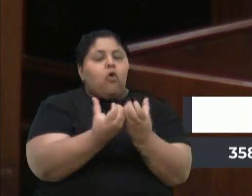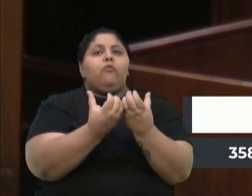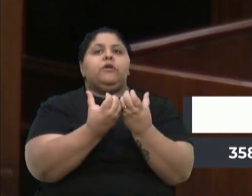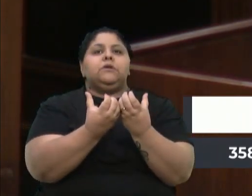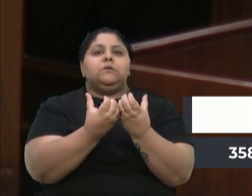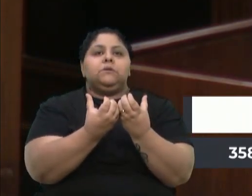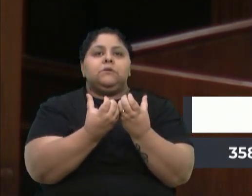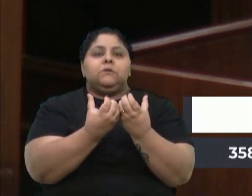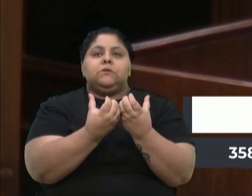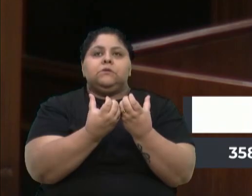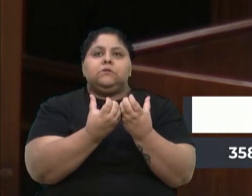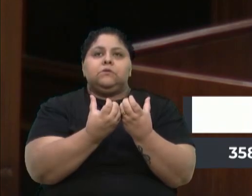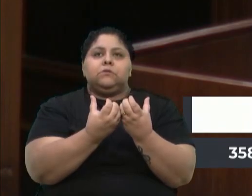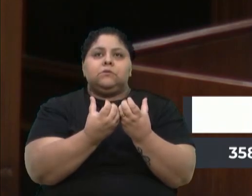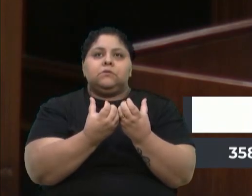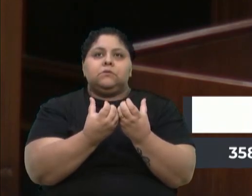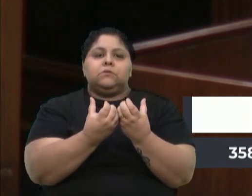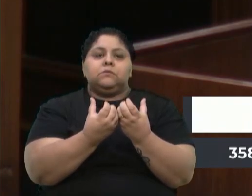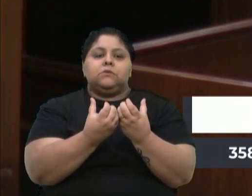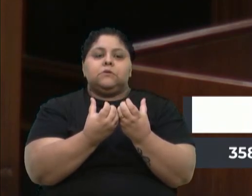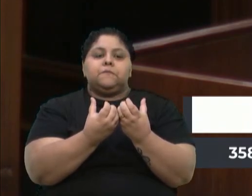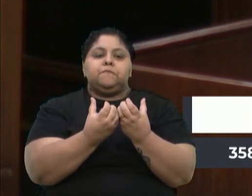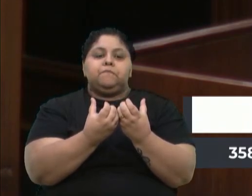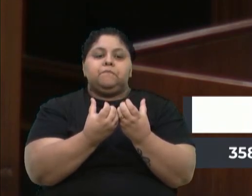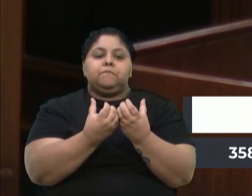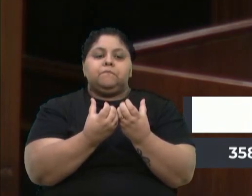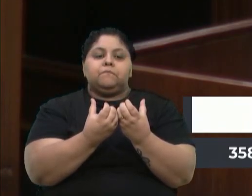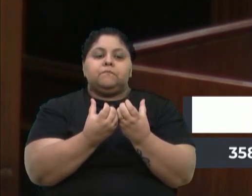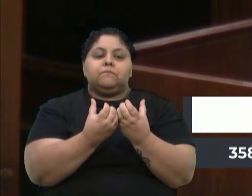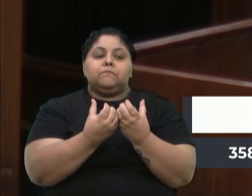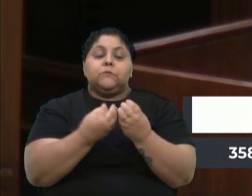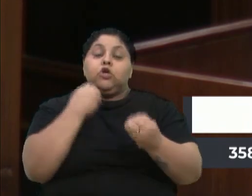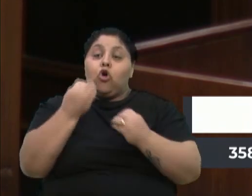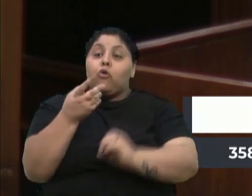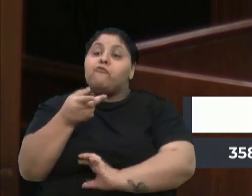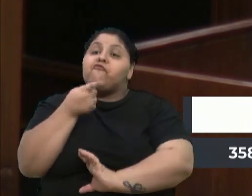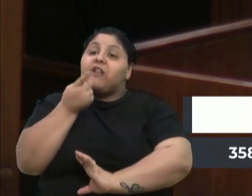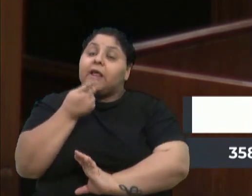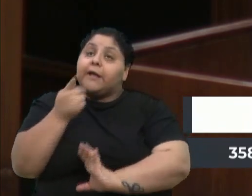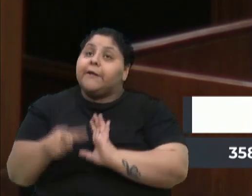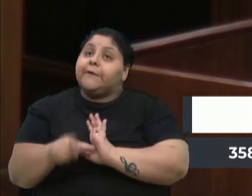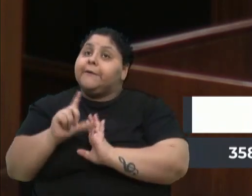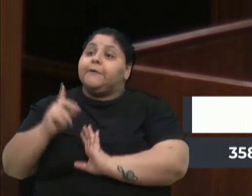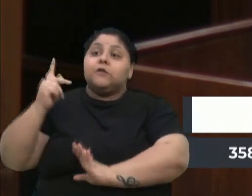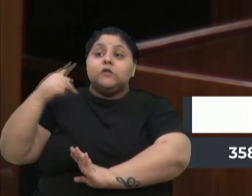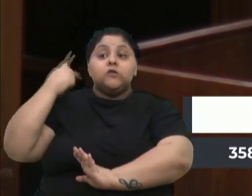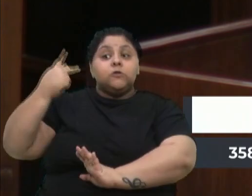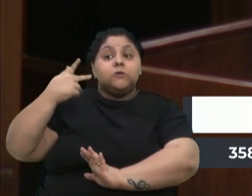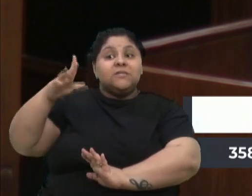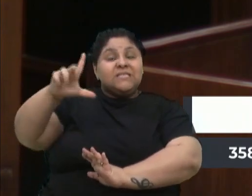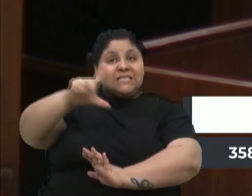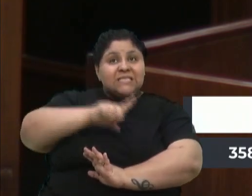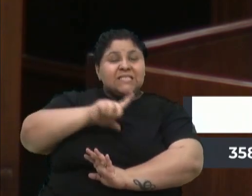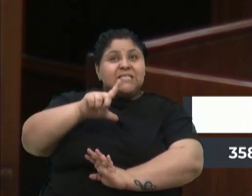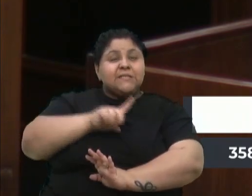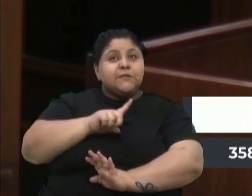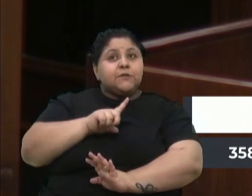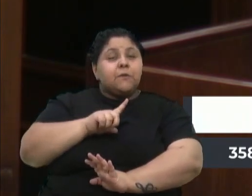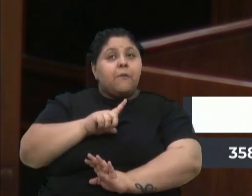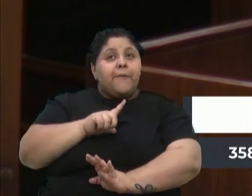vereador Wes, já vou lhe ceder a parte, é como eu disse antes, o vereador, ele tem